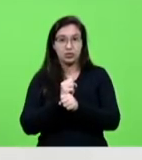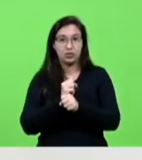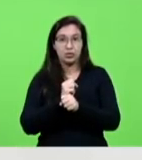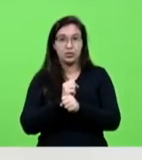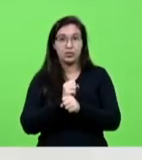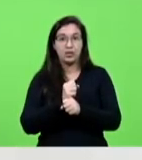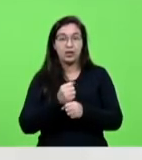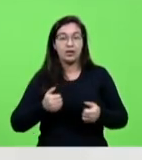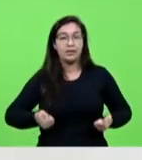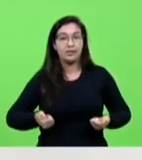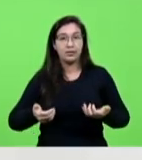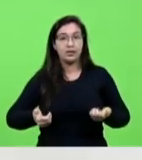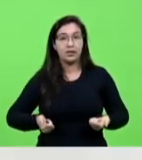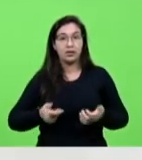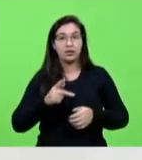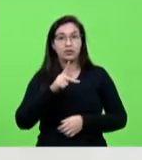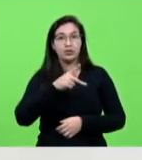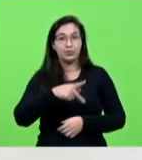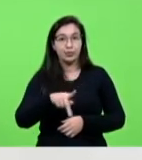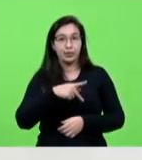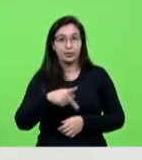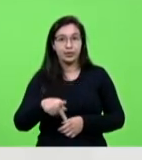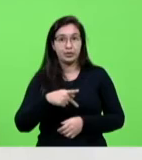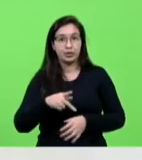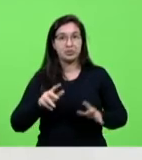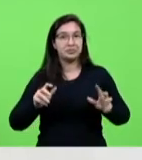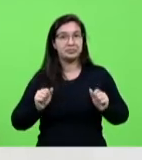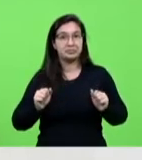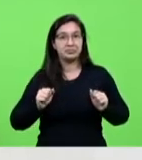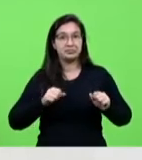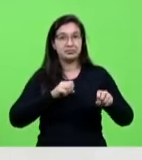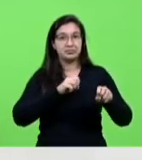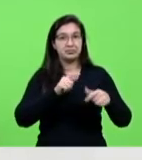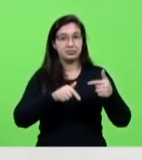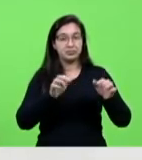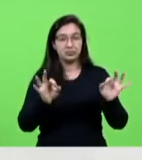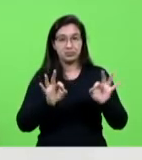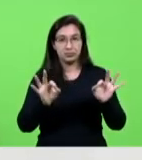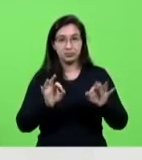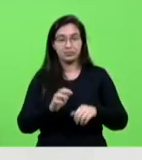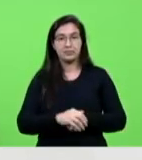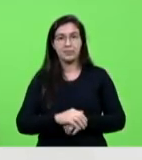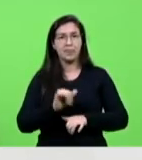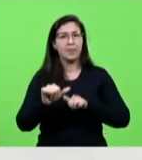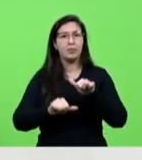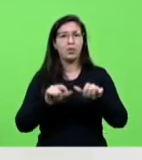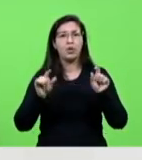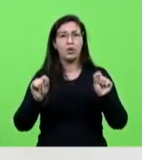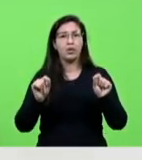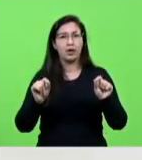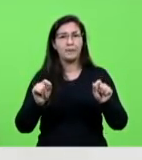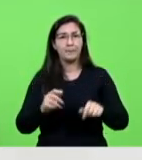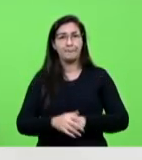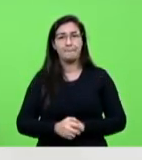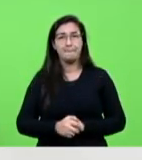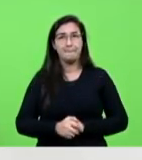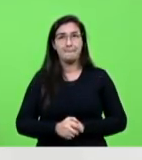professores inativos como gasto na educação. O que mudou?